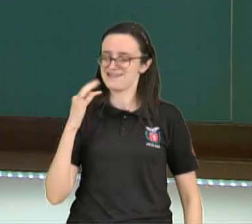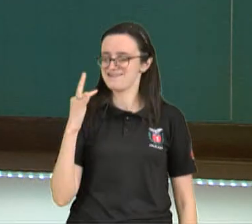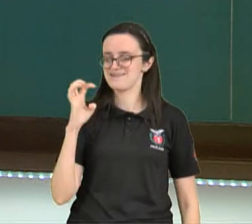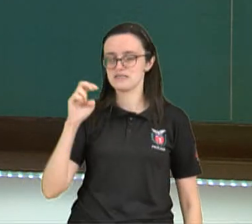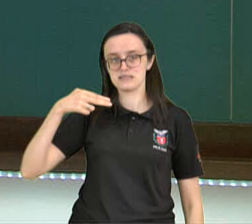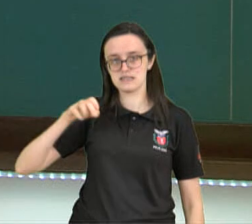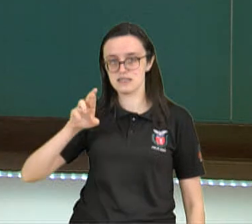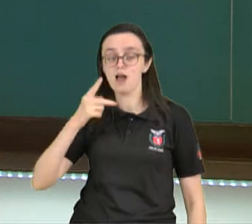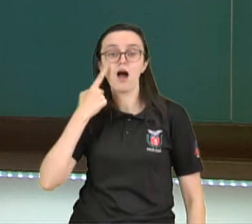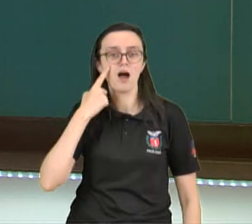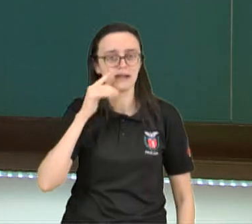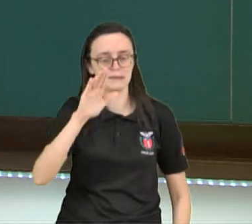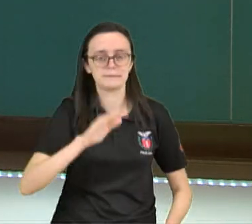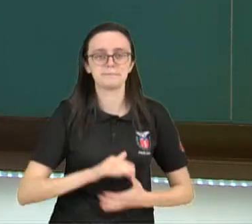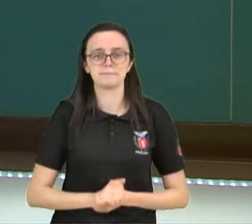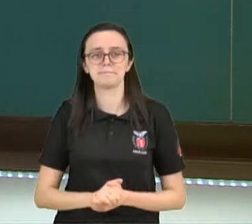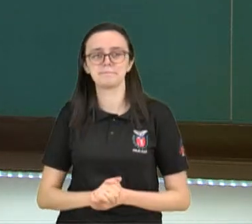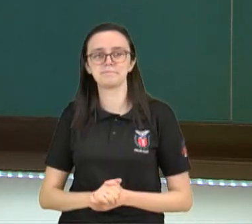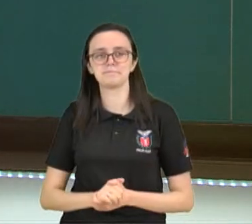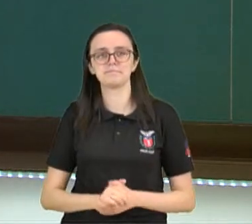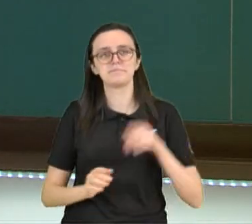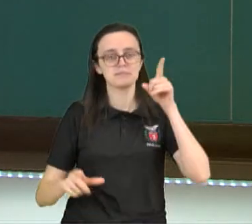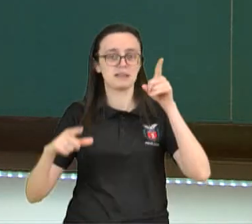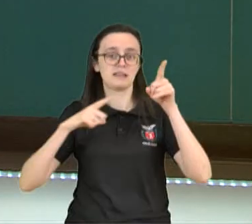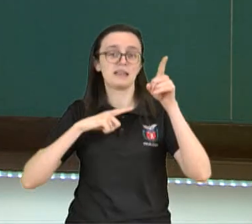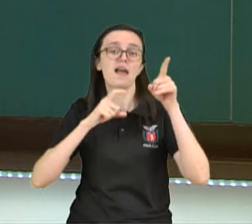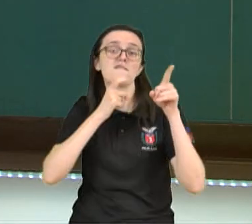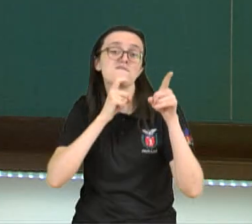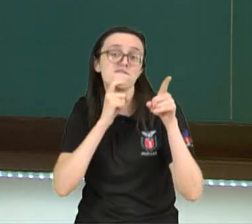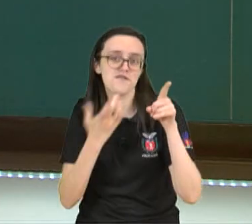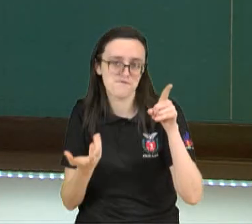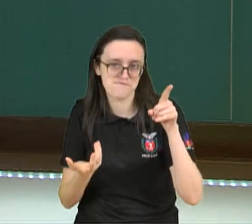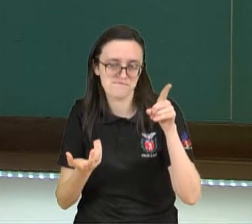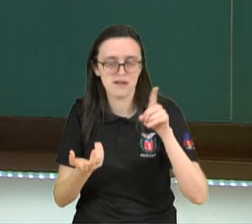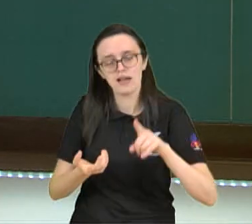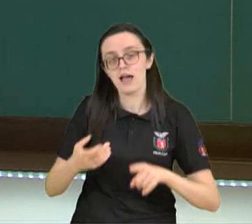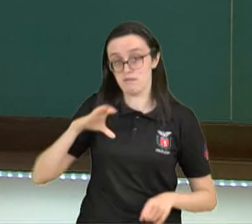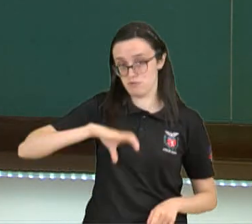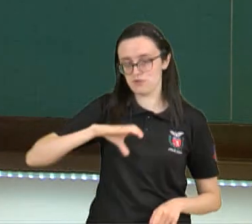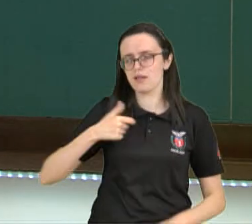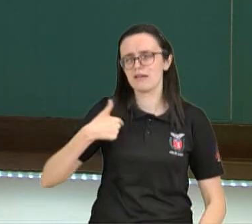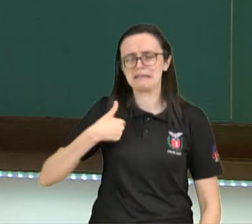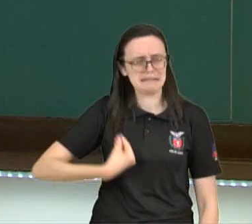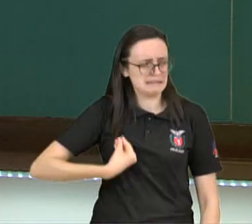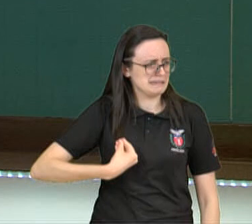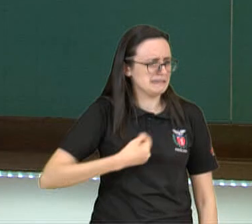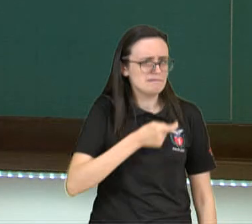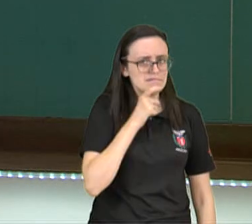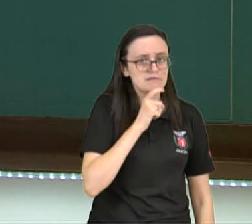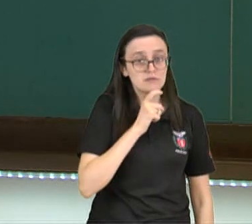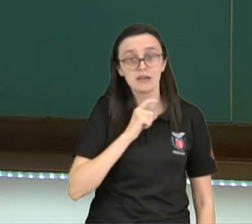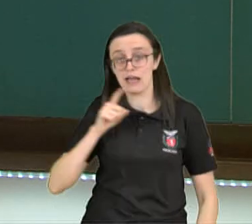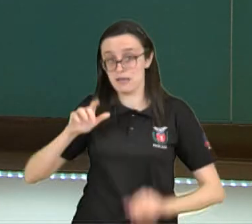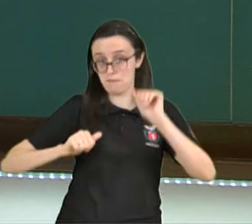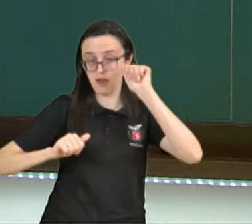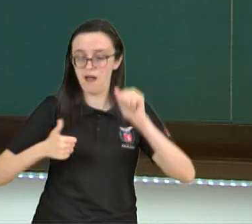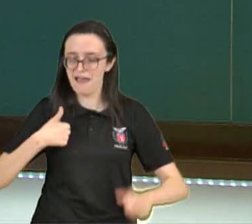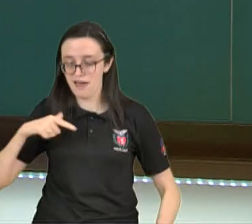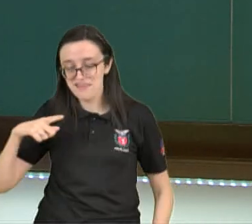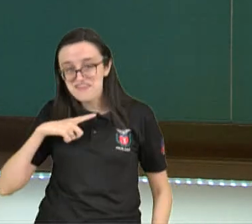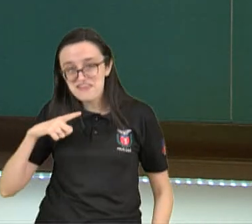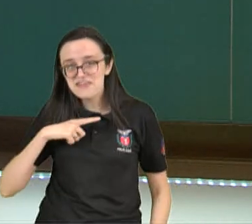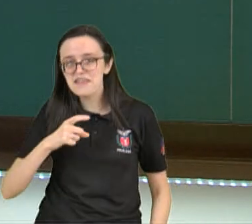Então, olha lá. Tener frio. Então, em português, você fala, estou com frio. Em espanhol, tengo frio.